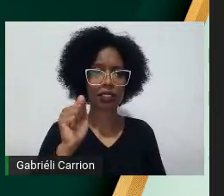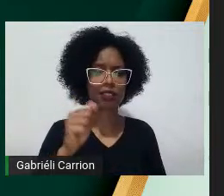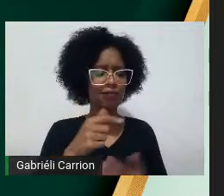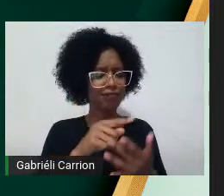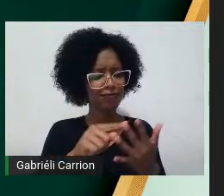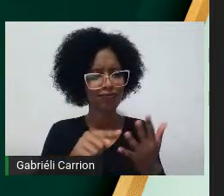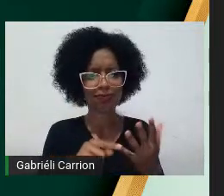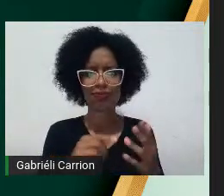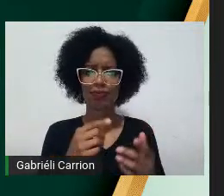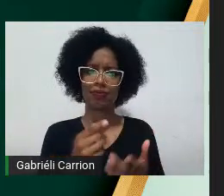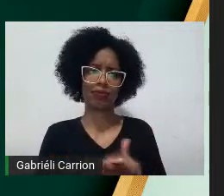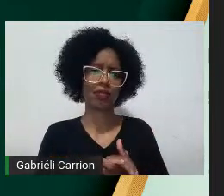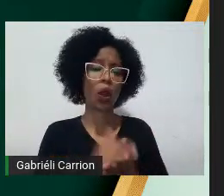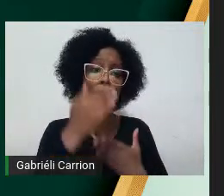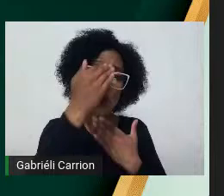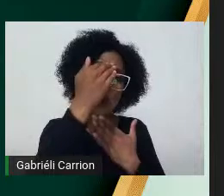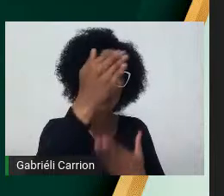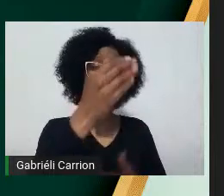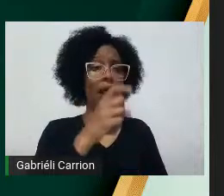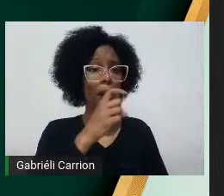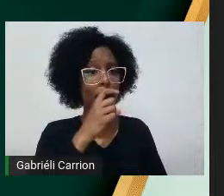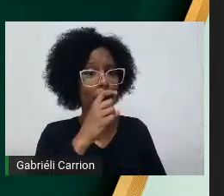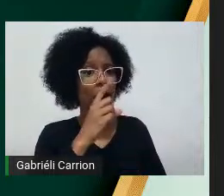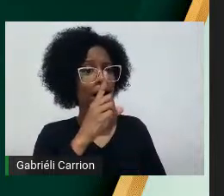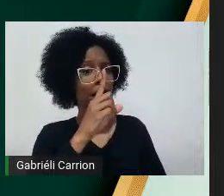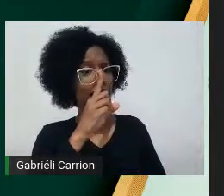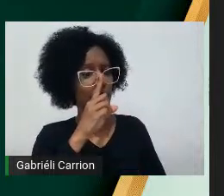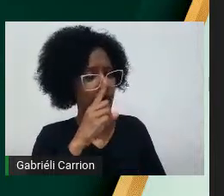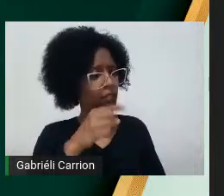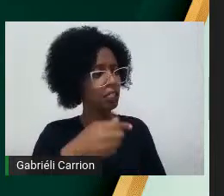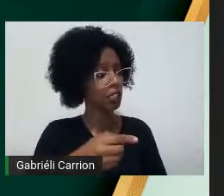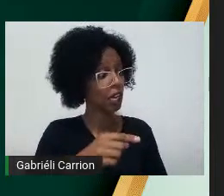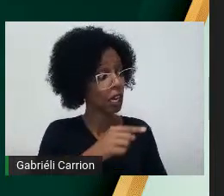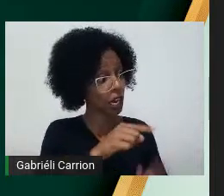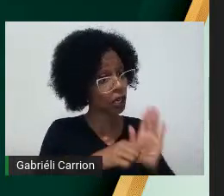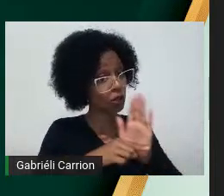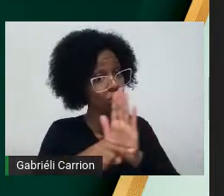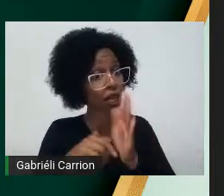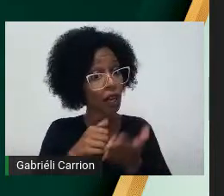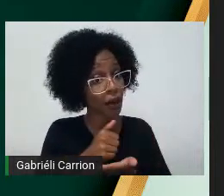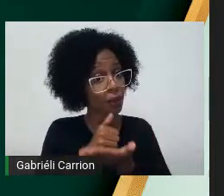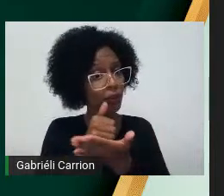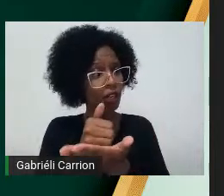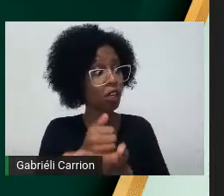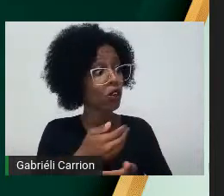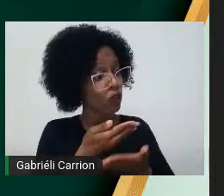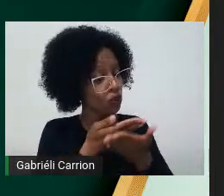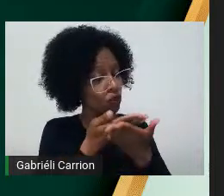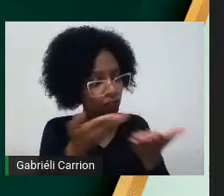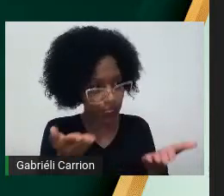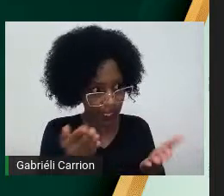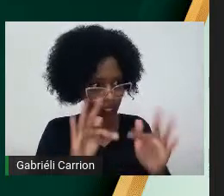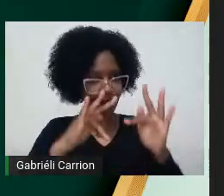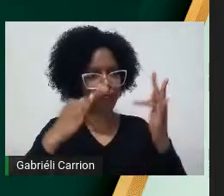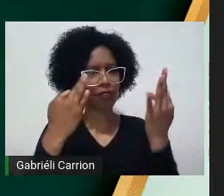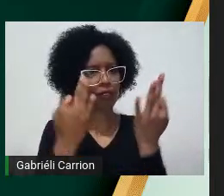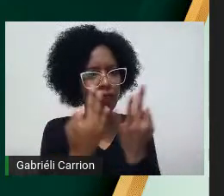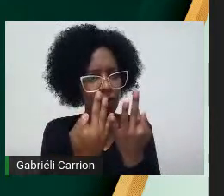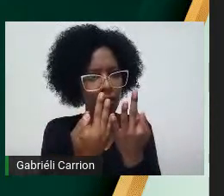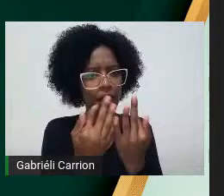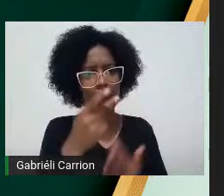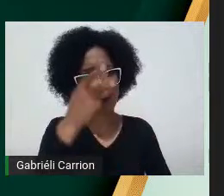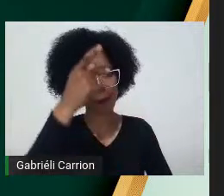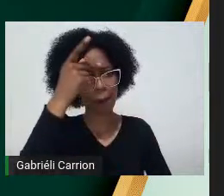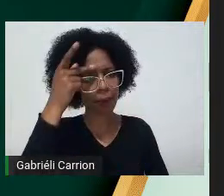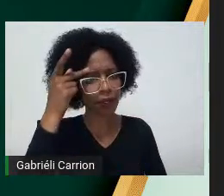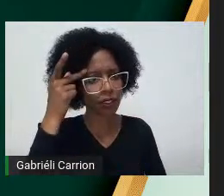pais que permitiram tê-los aqui. Vocês foram pessoas serão